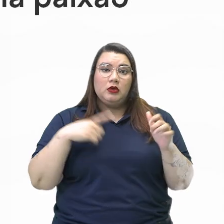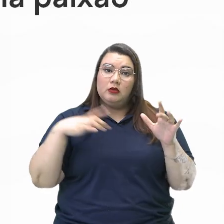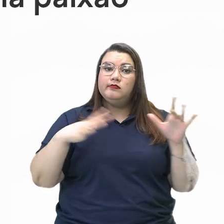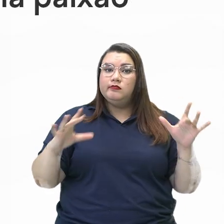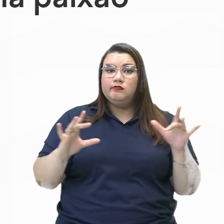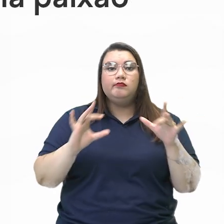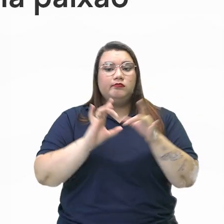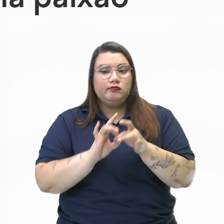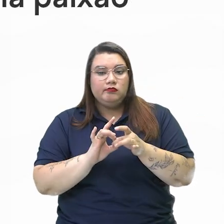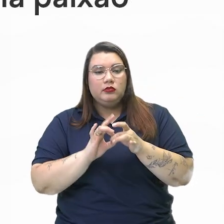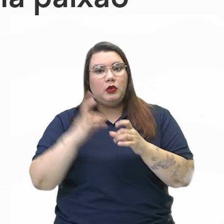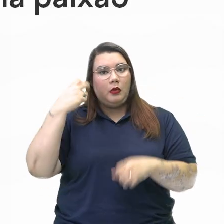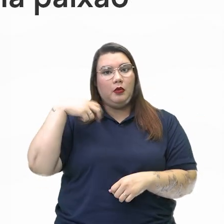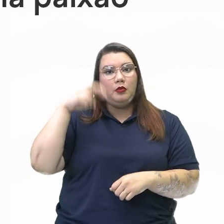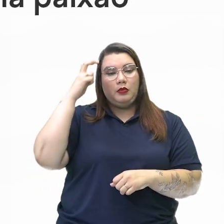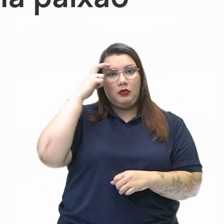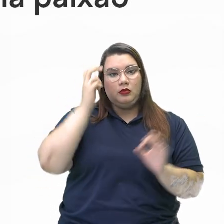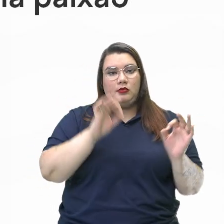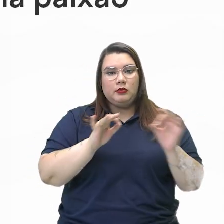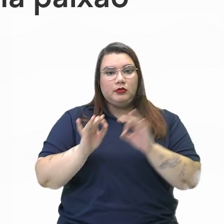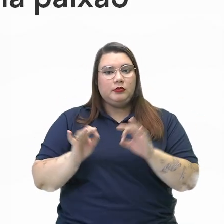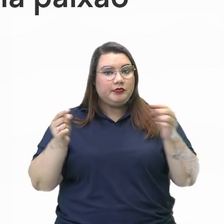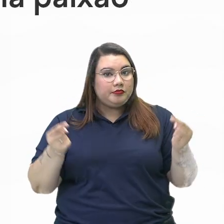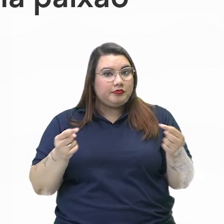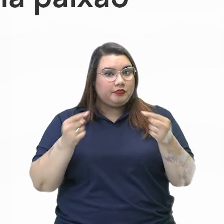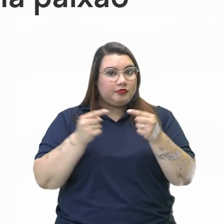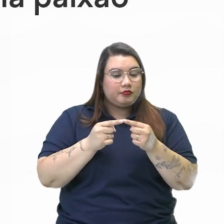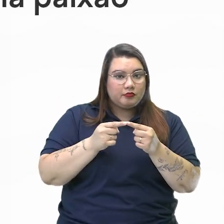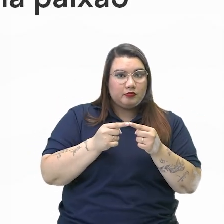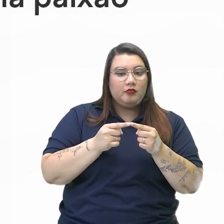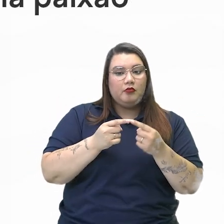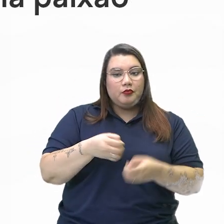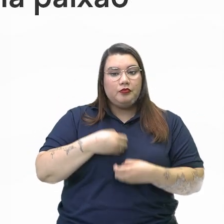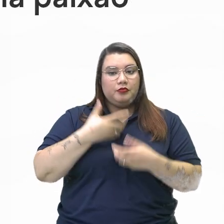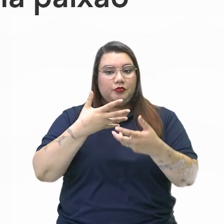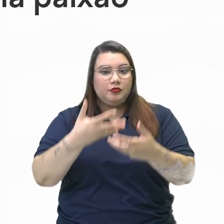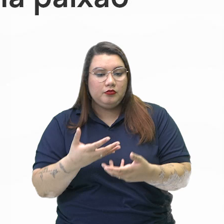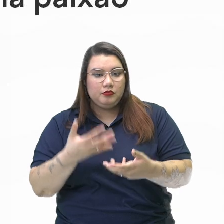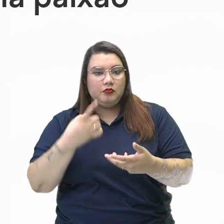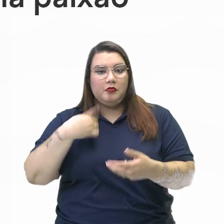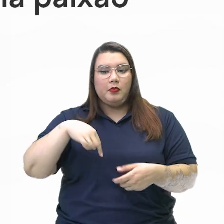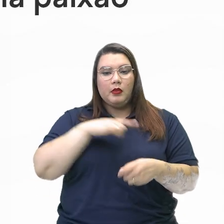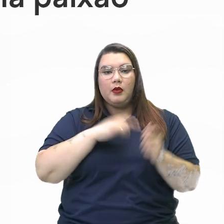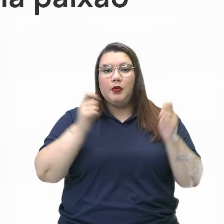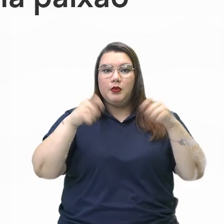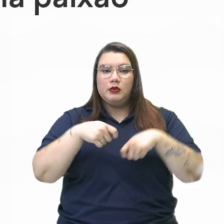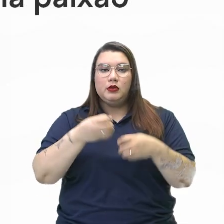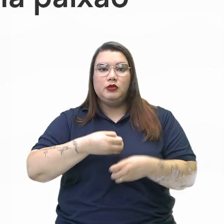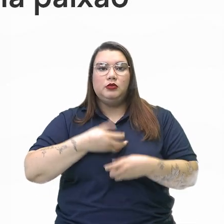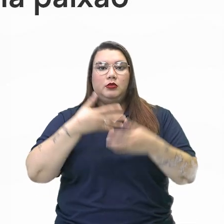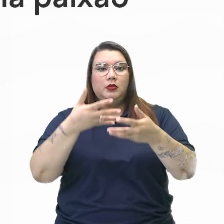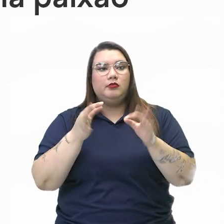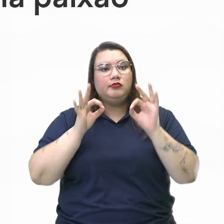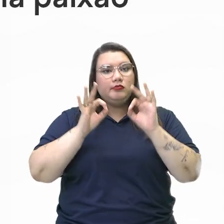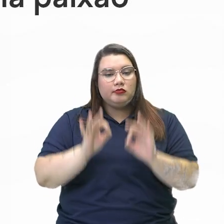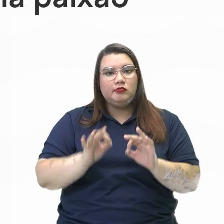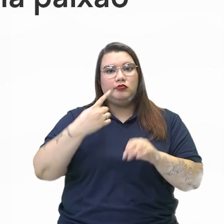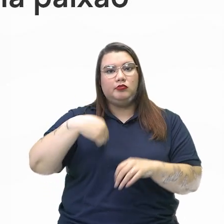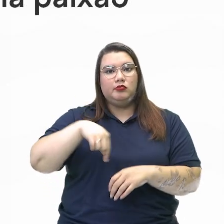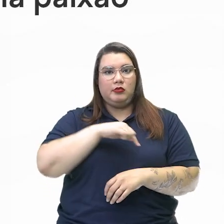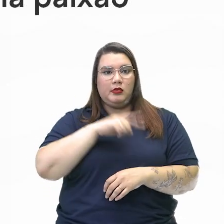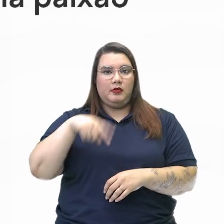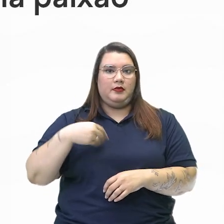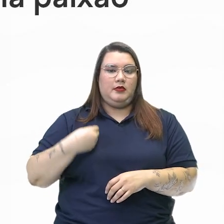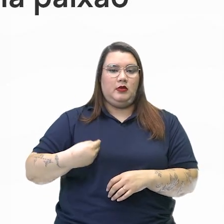nossa cultura. E através dessa manifestação, a gente consegue expressar quem de fato nós somos, né?